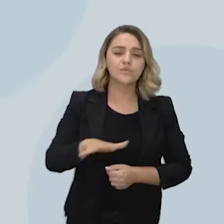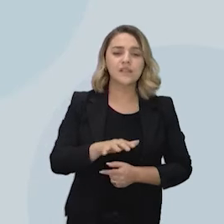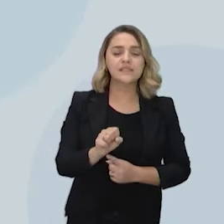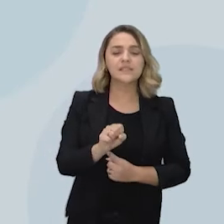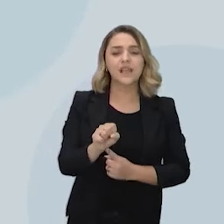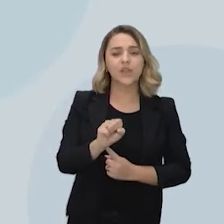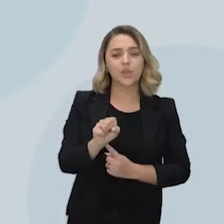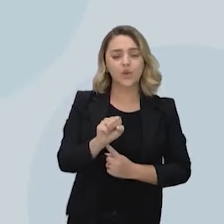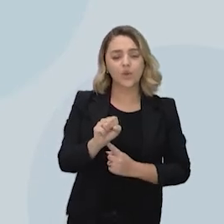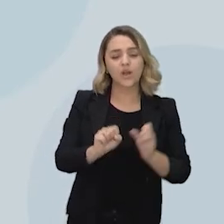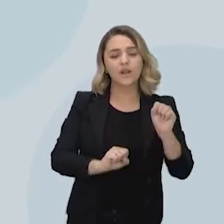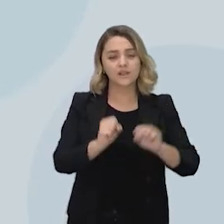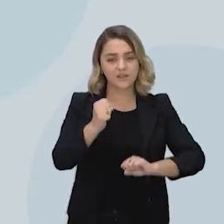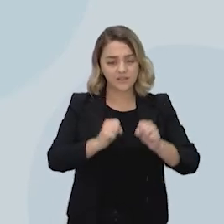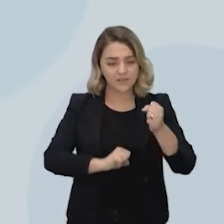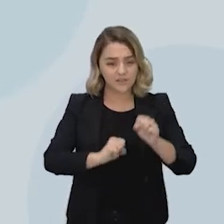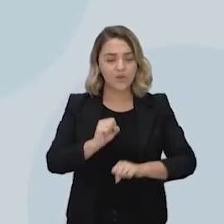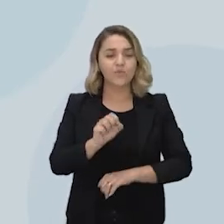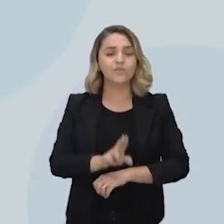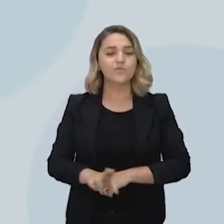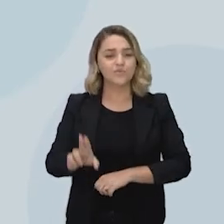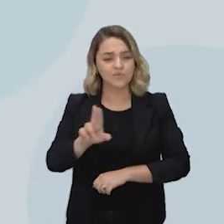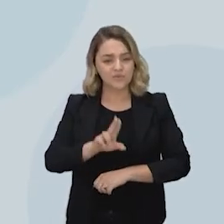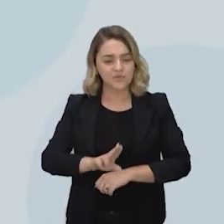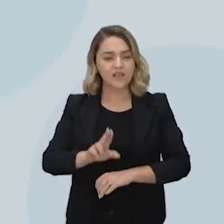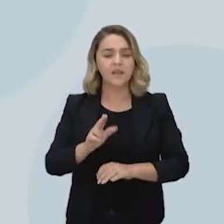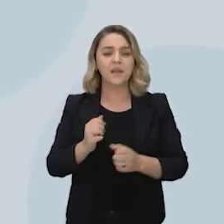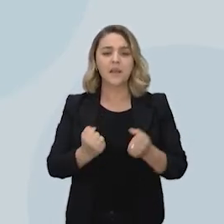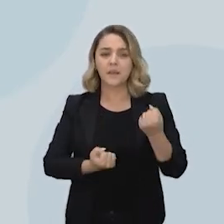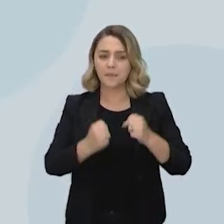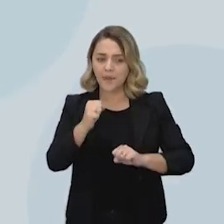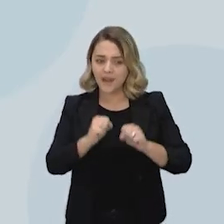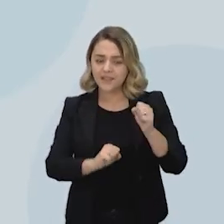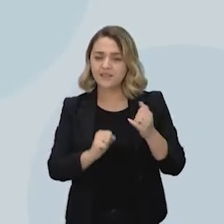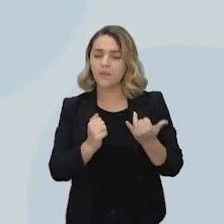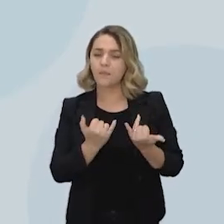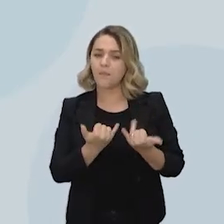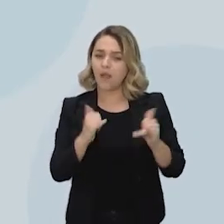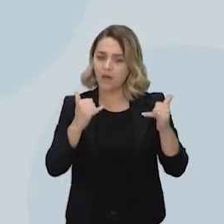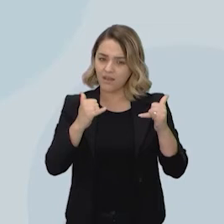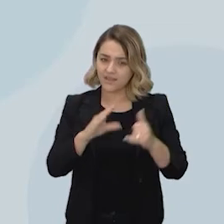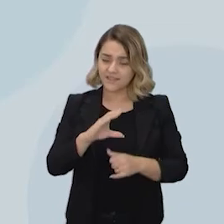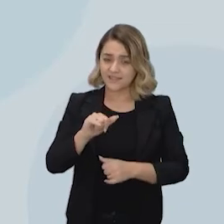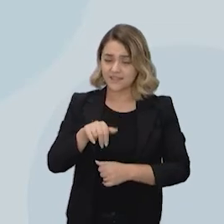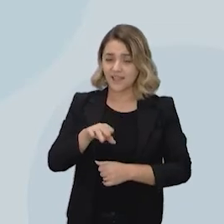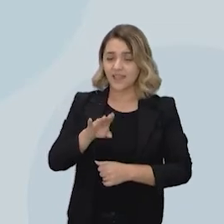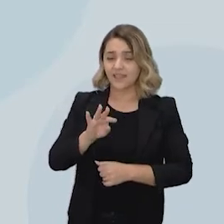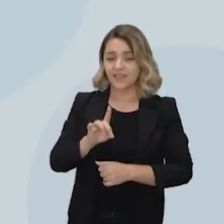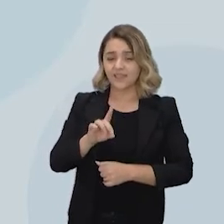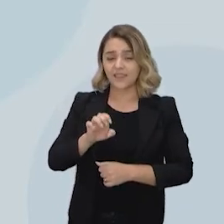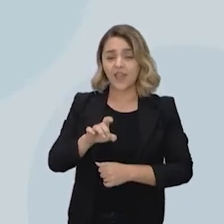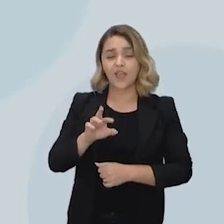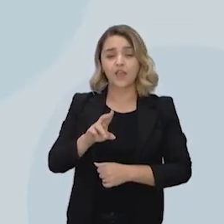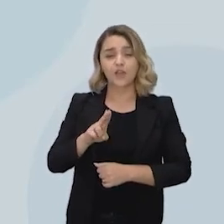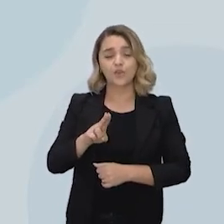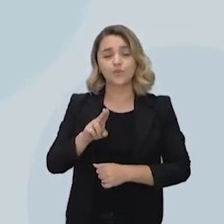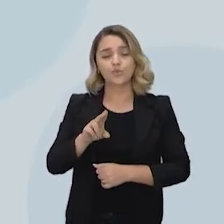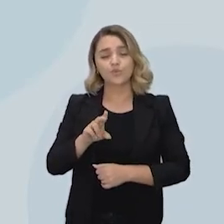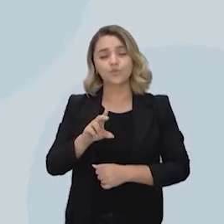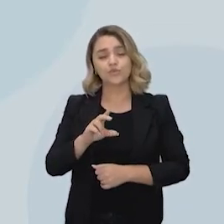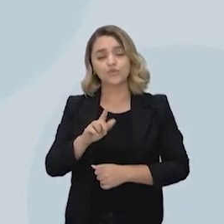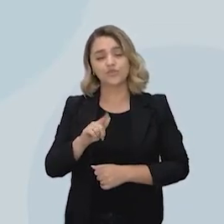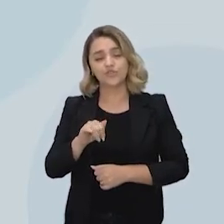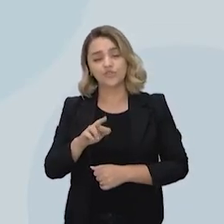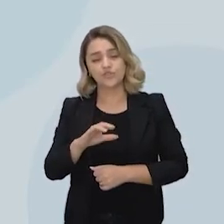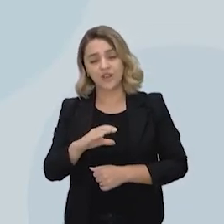é um insumo também utilizado pelas siderúrgicas, né, como esse agente termorredutor do minério de ferro. E